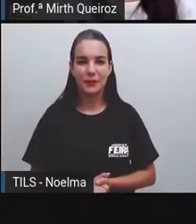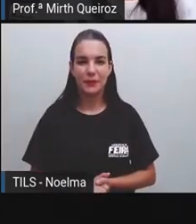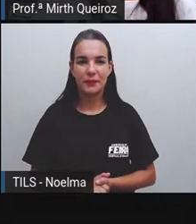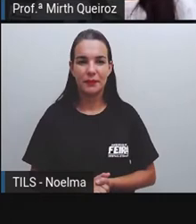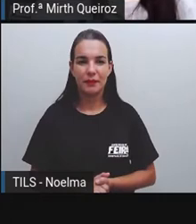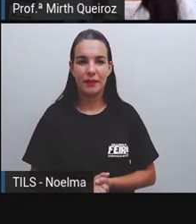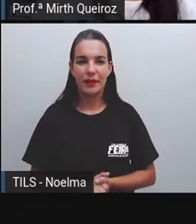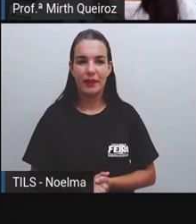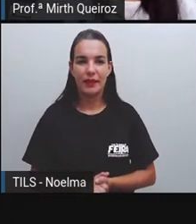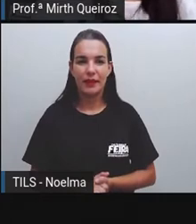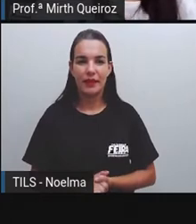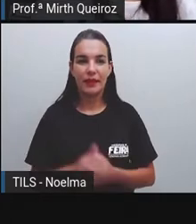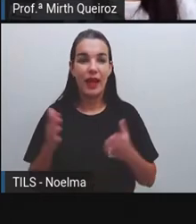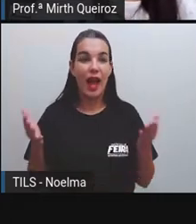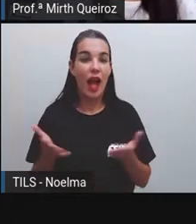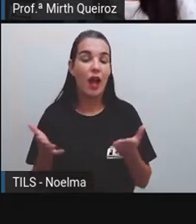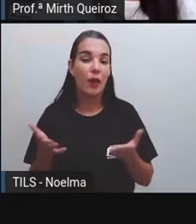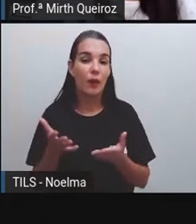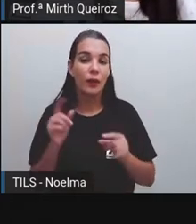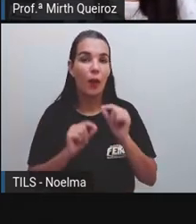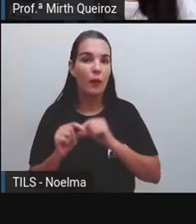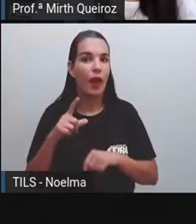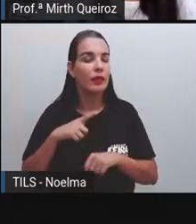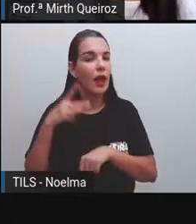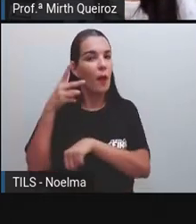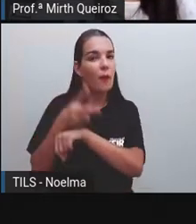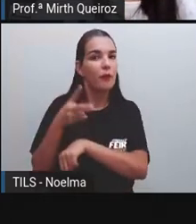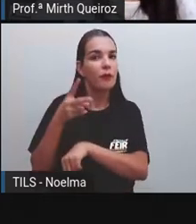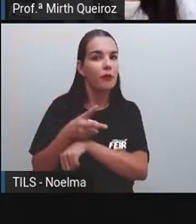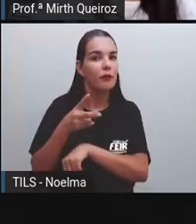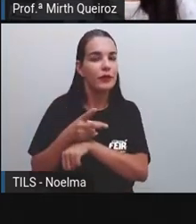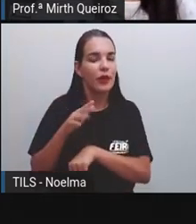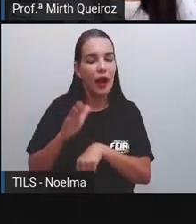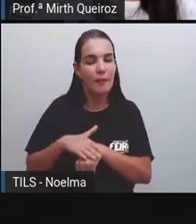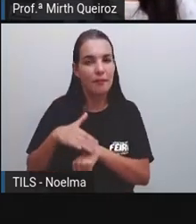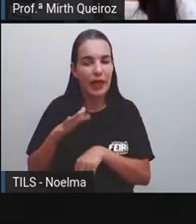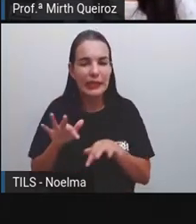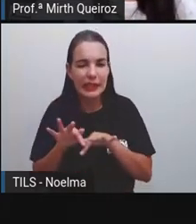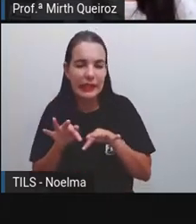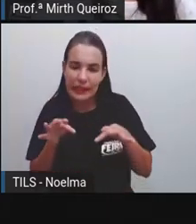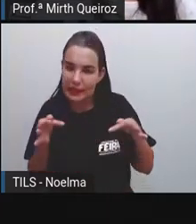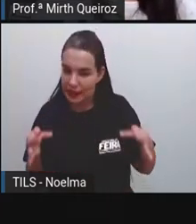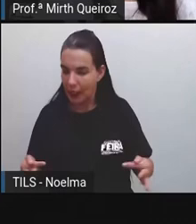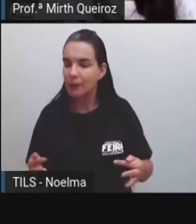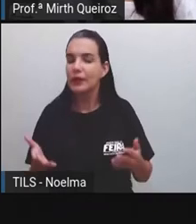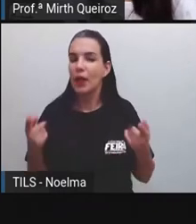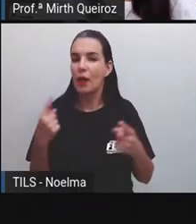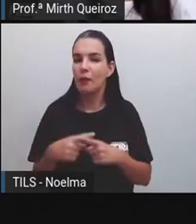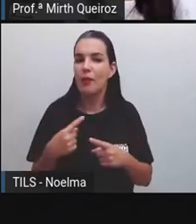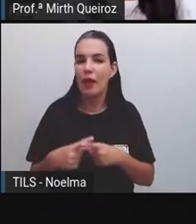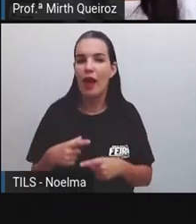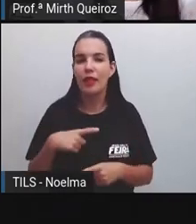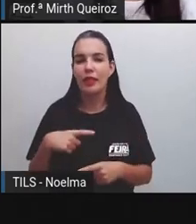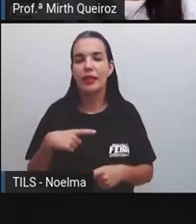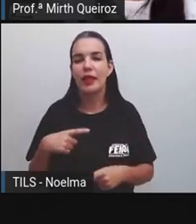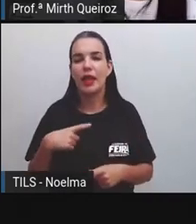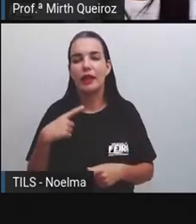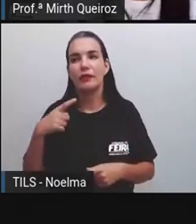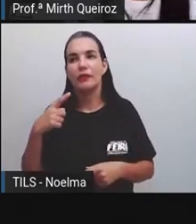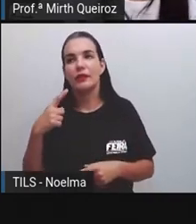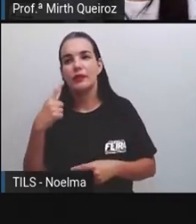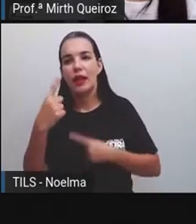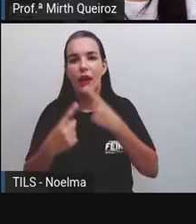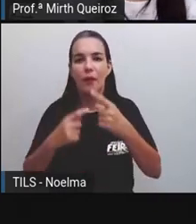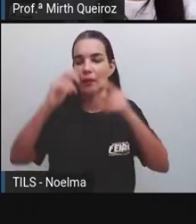Agora eu trouxe para vocês, né, um vídeo mais simples, porque vocês viram que aquela atividade é com pinos, houve ali também